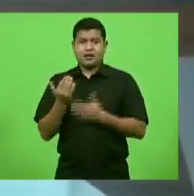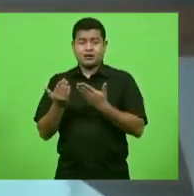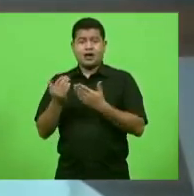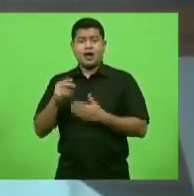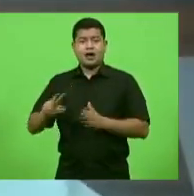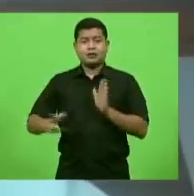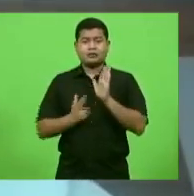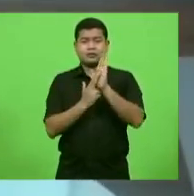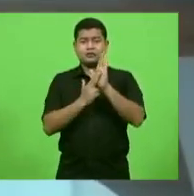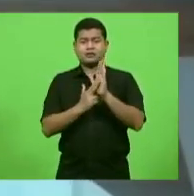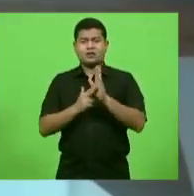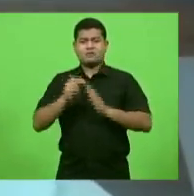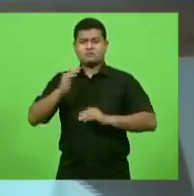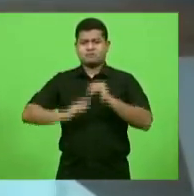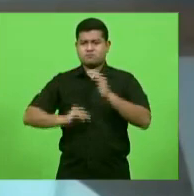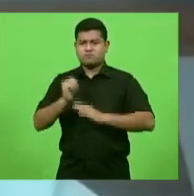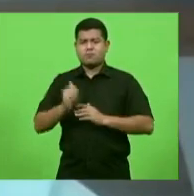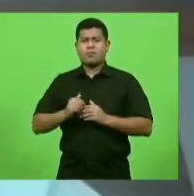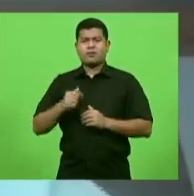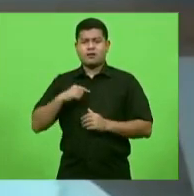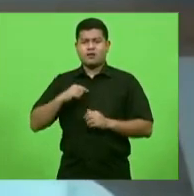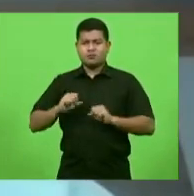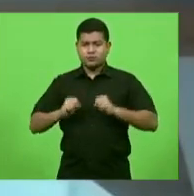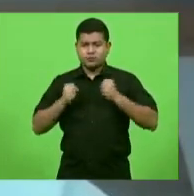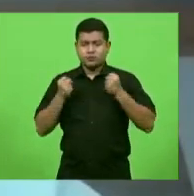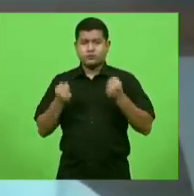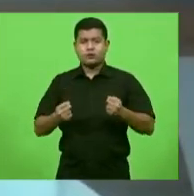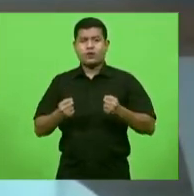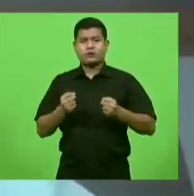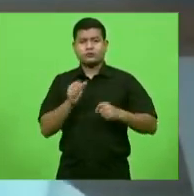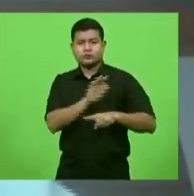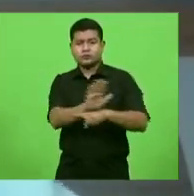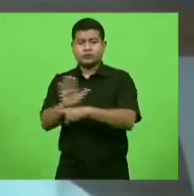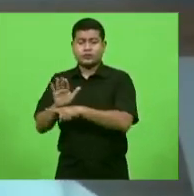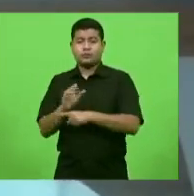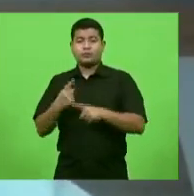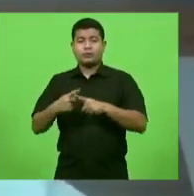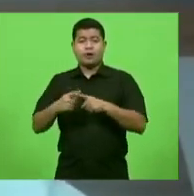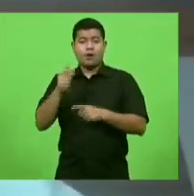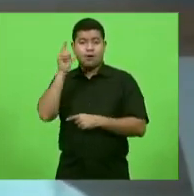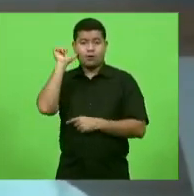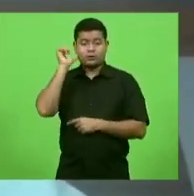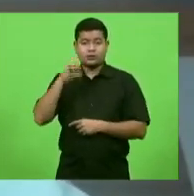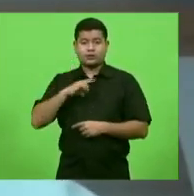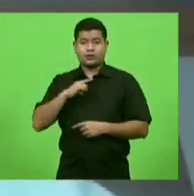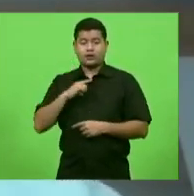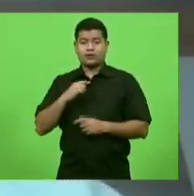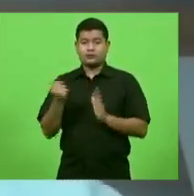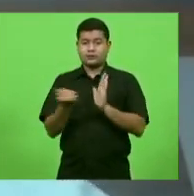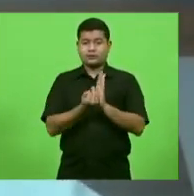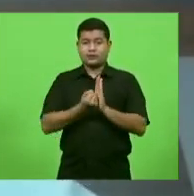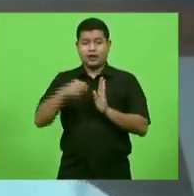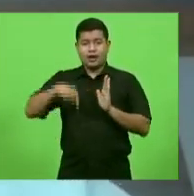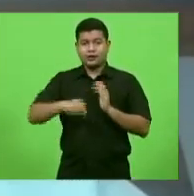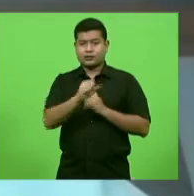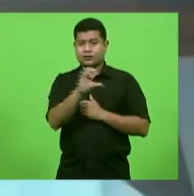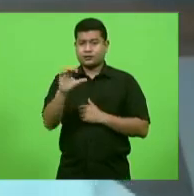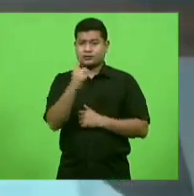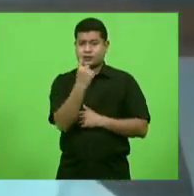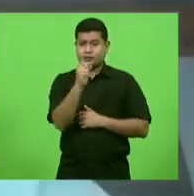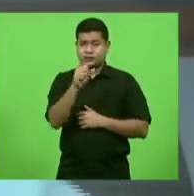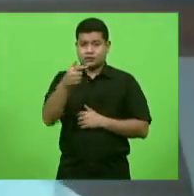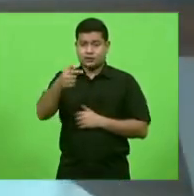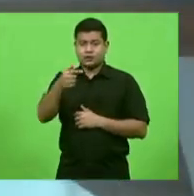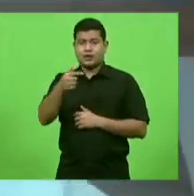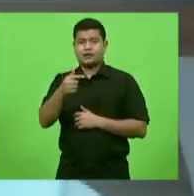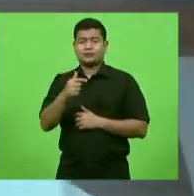na entrega do serviço seria sua bandeira, porque ontem foram registradas mais de 187 mortes por Covid-19 em apenas 24